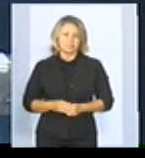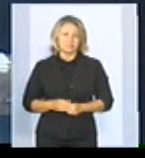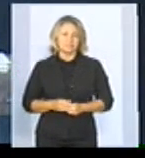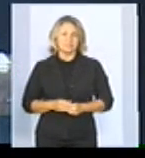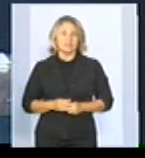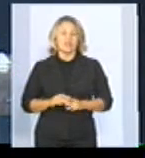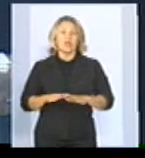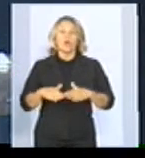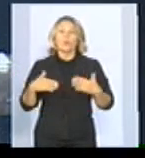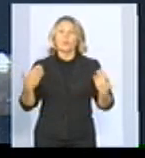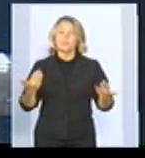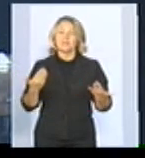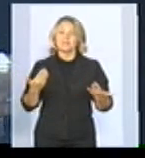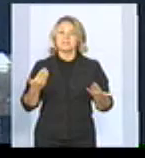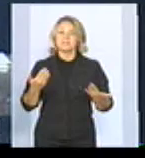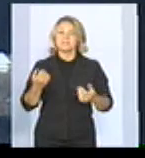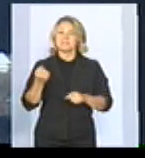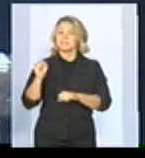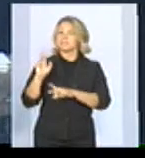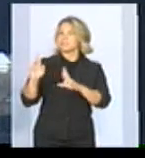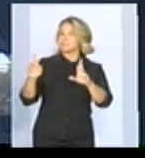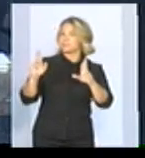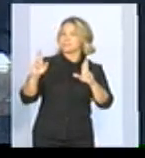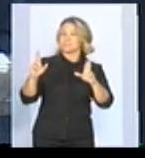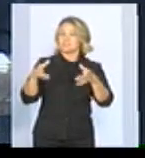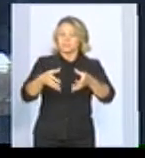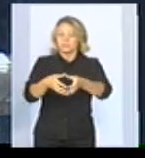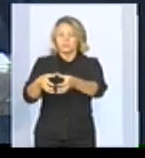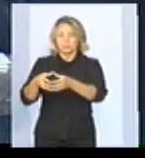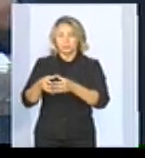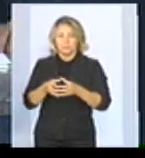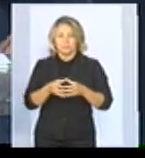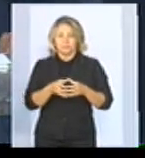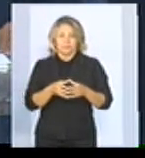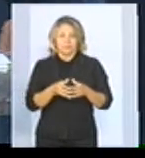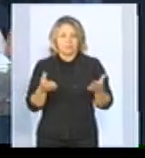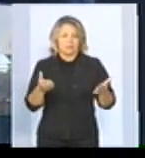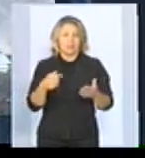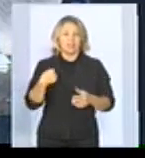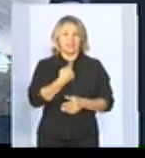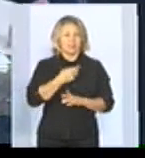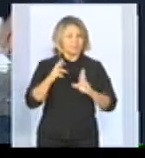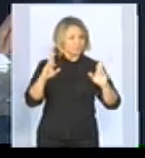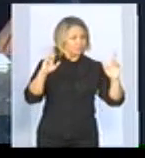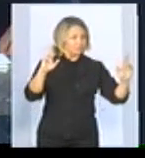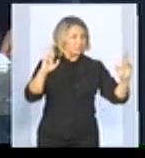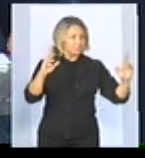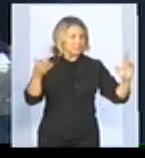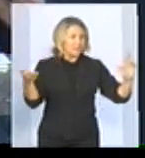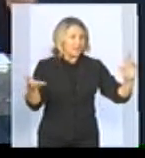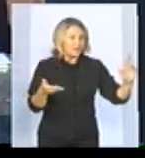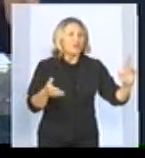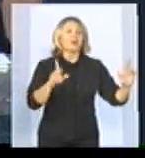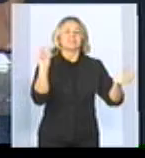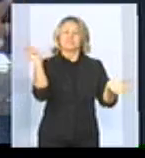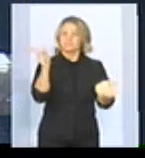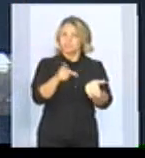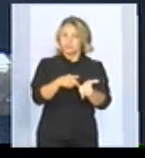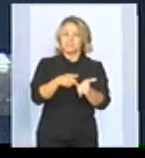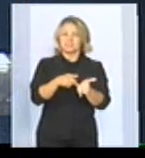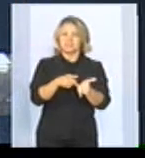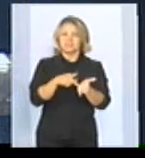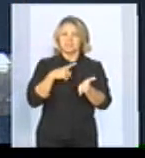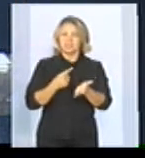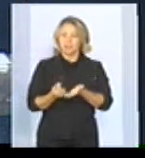Quais são as expectativas do setor né as nossas expectativas são que de fato os